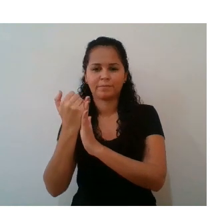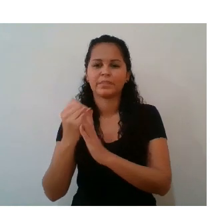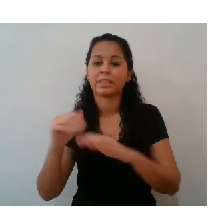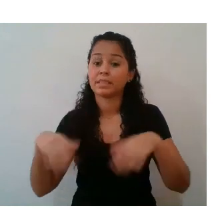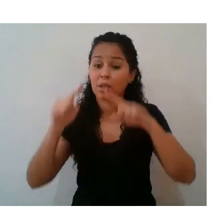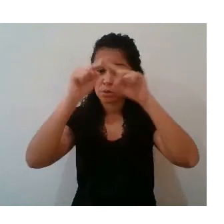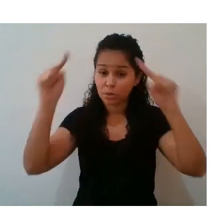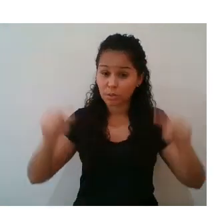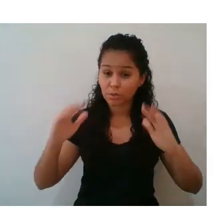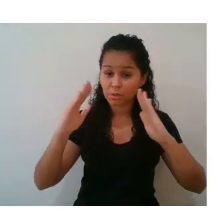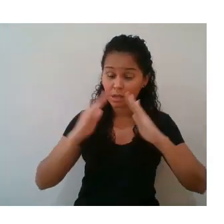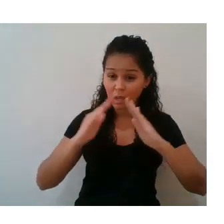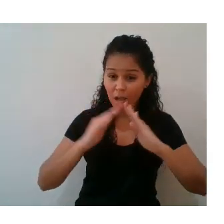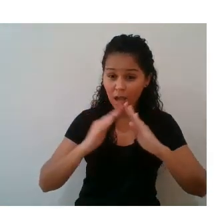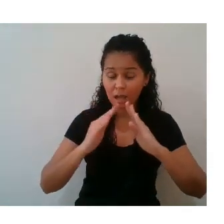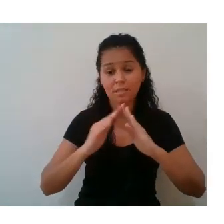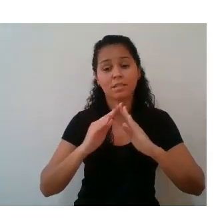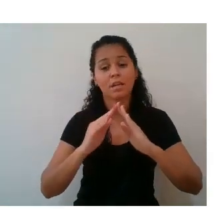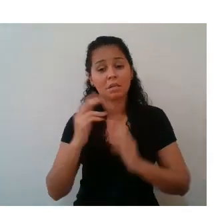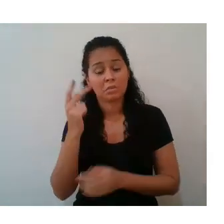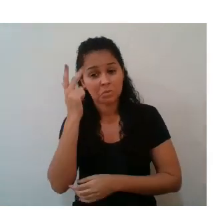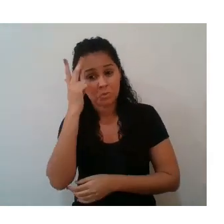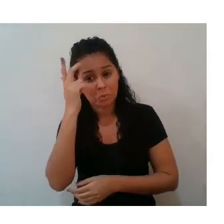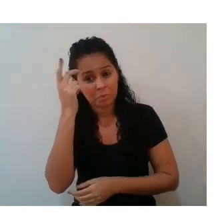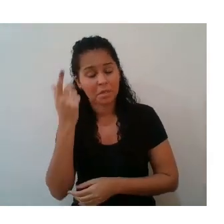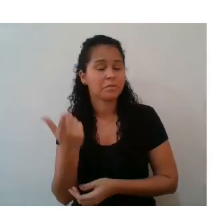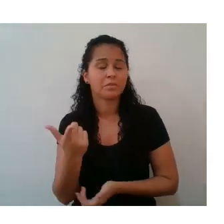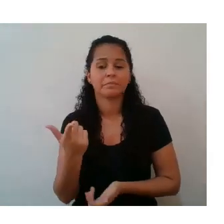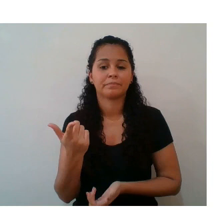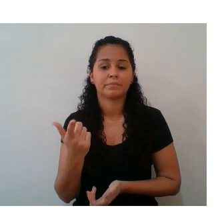circuitos residenciais comumente se formam, se